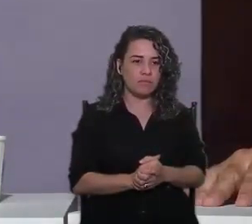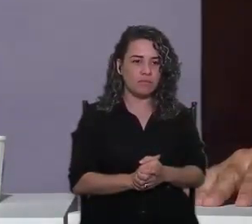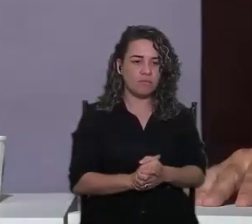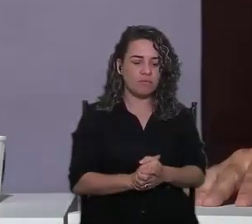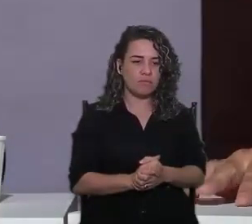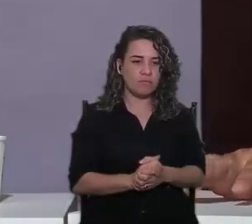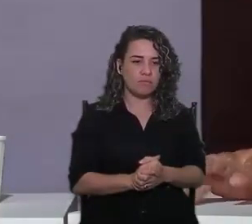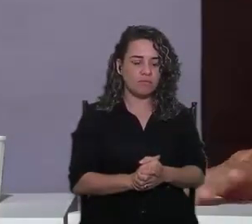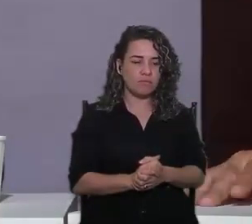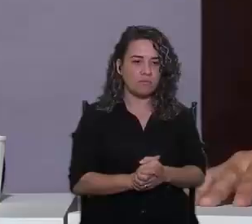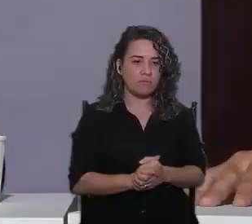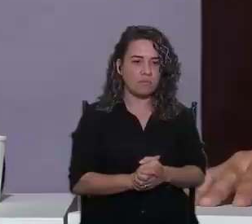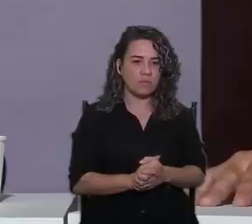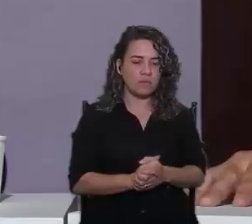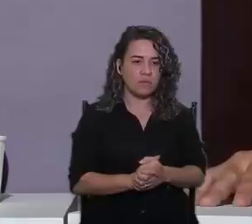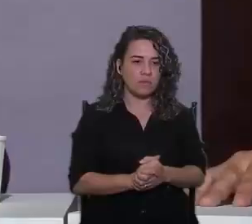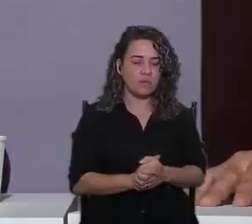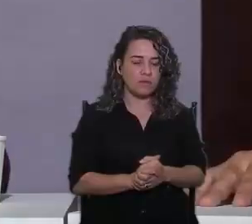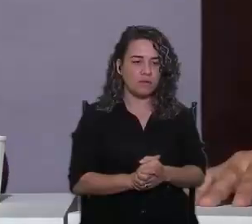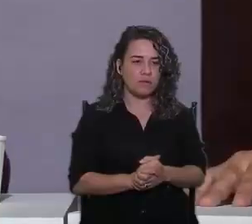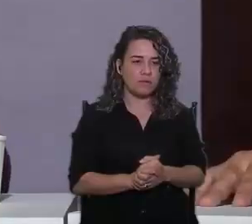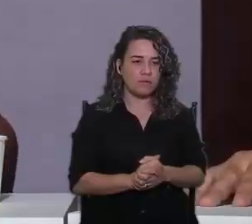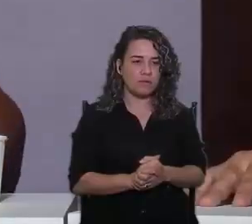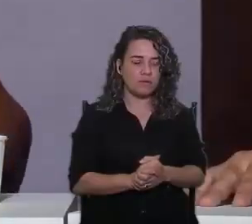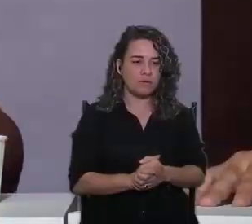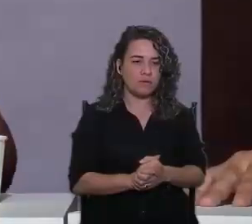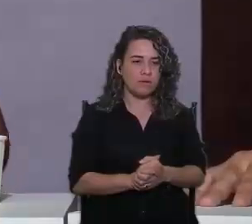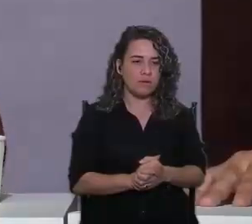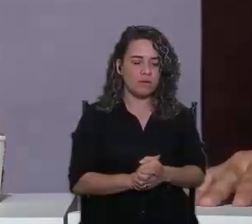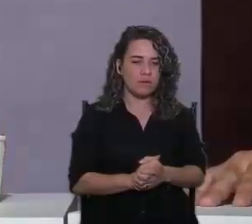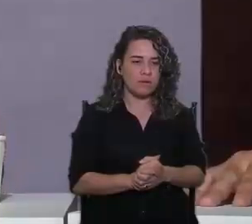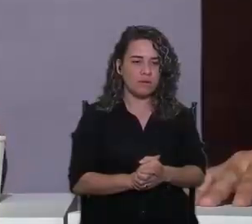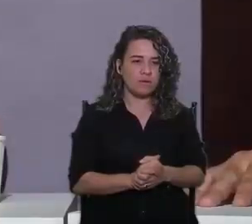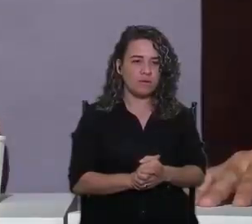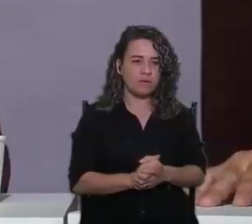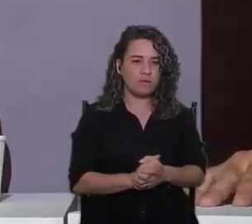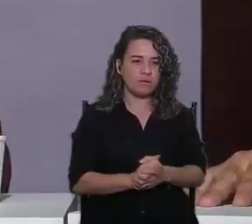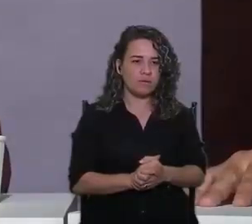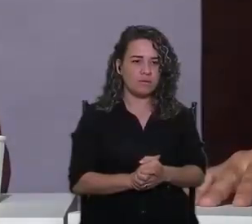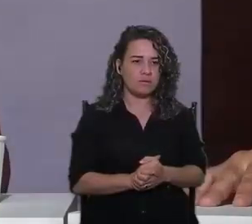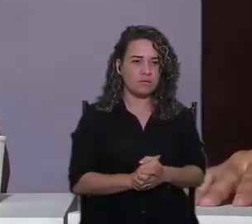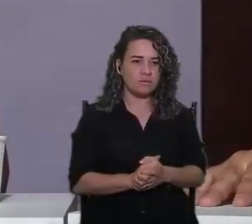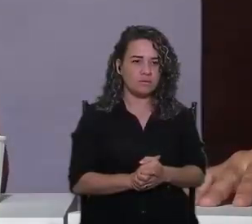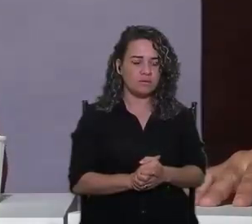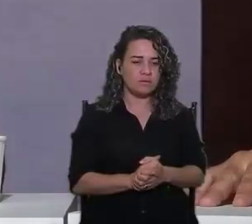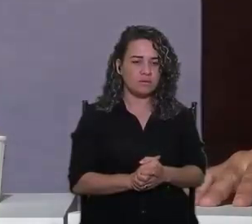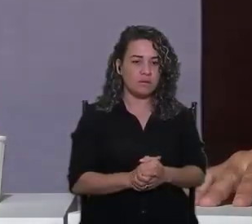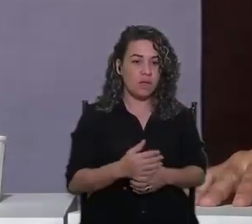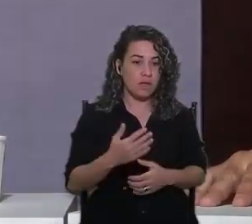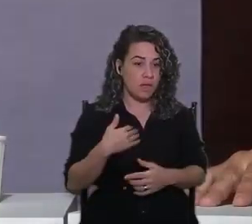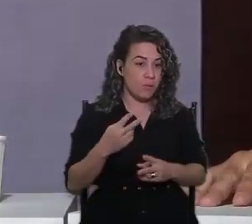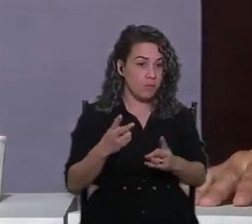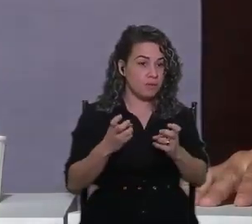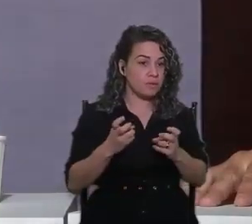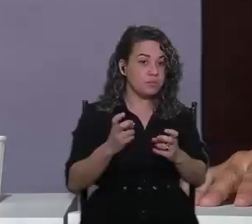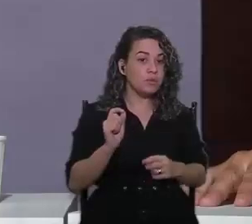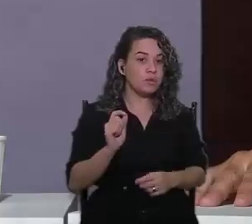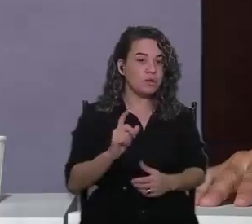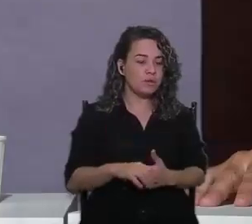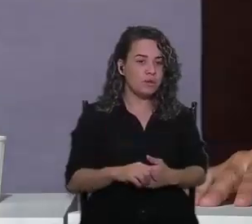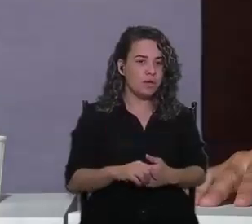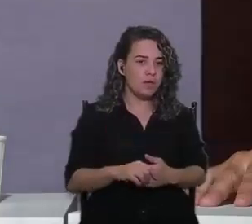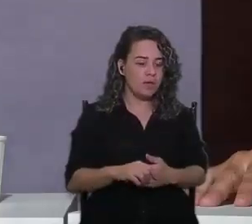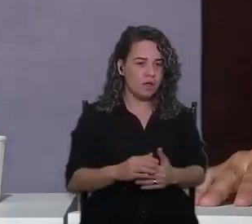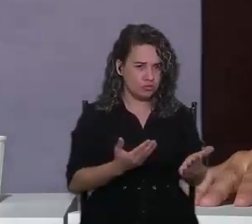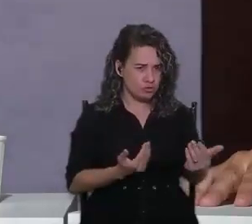são dessas relações obsessivas, né, e por aí vai. E eu tenho reparado que assim a juventude